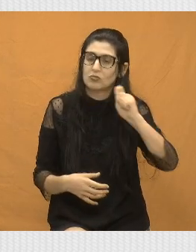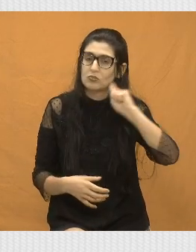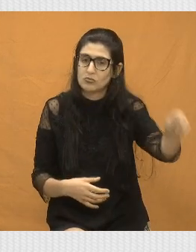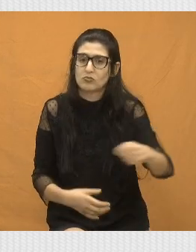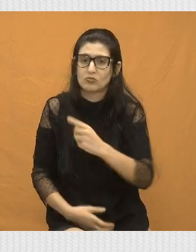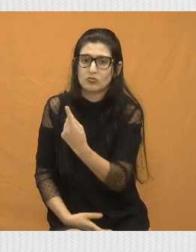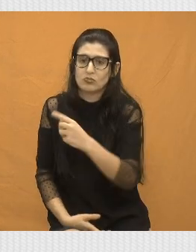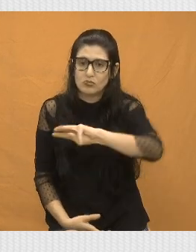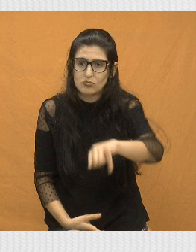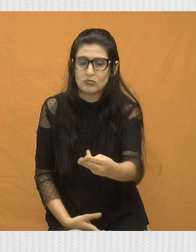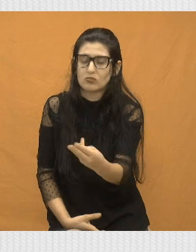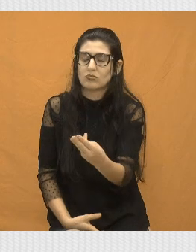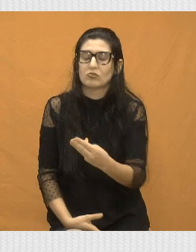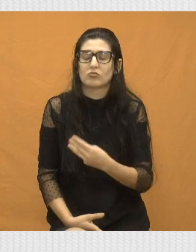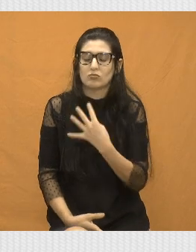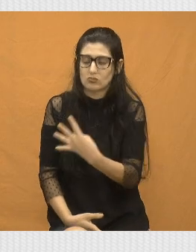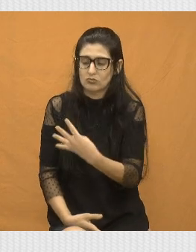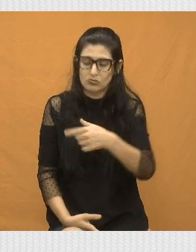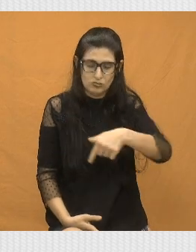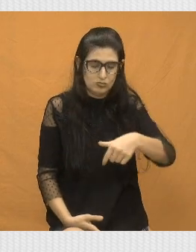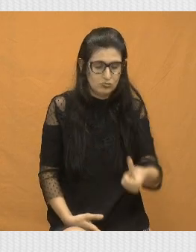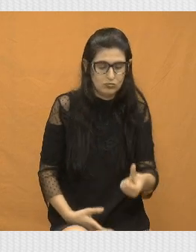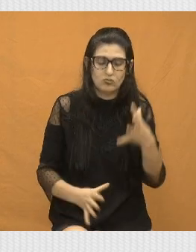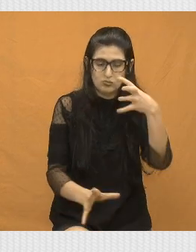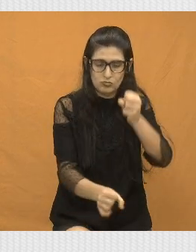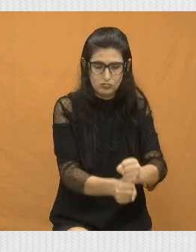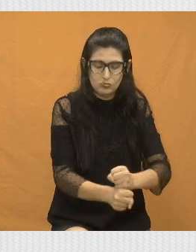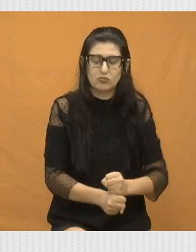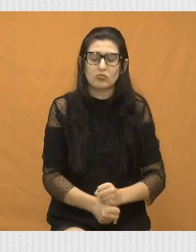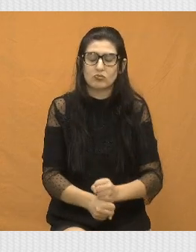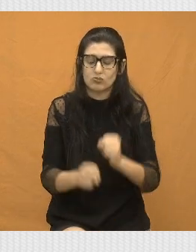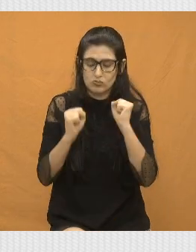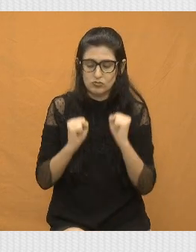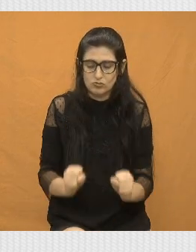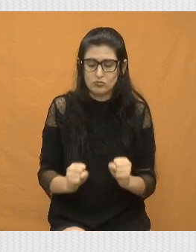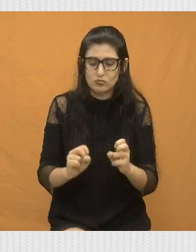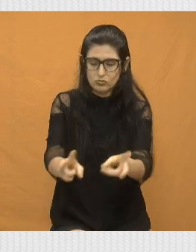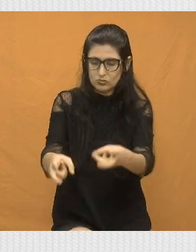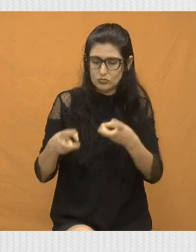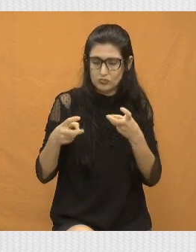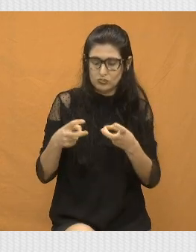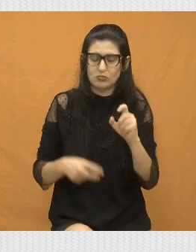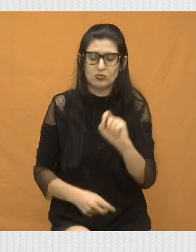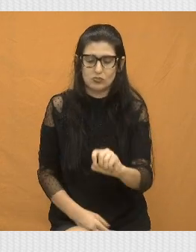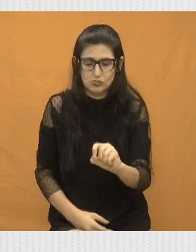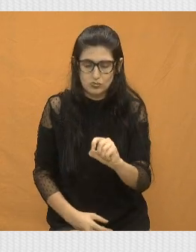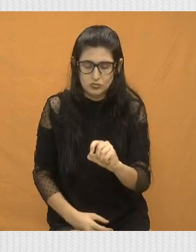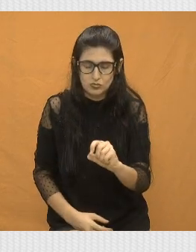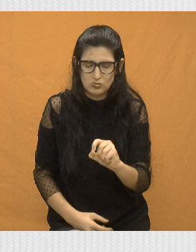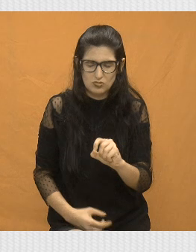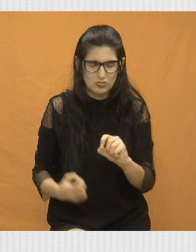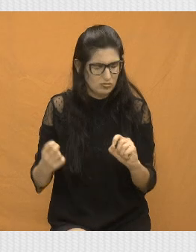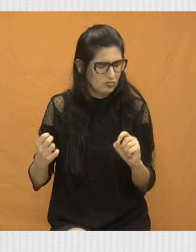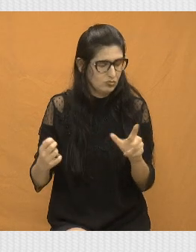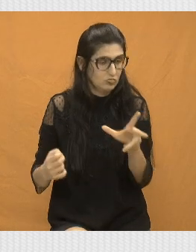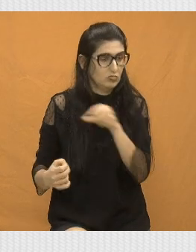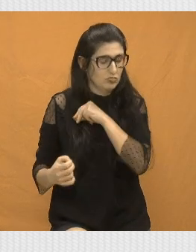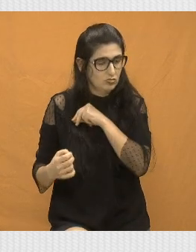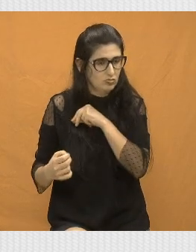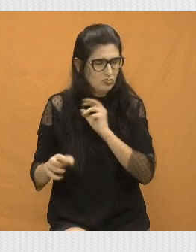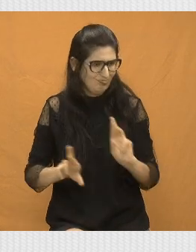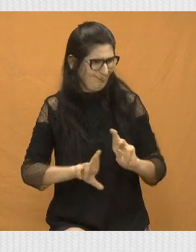1.476.000. Esse é o total. Podemos perceber que há uma grande discrepância, né,